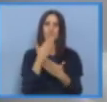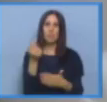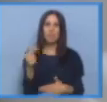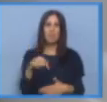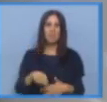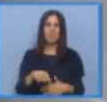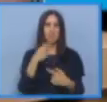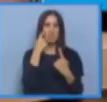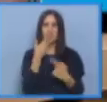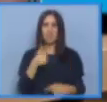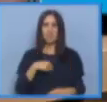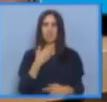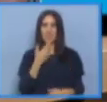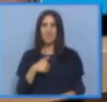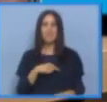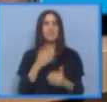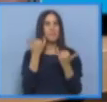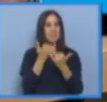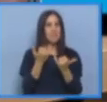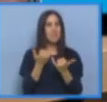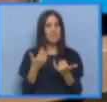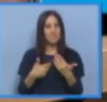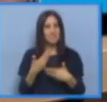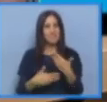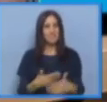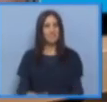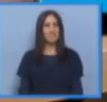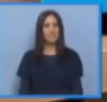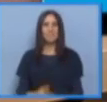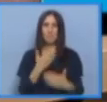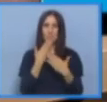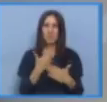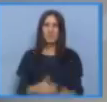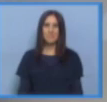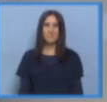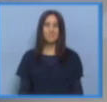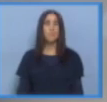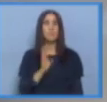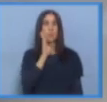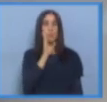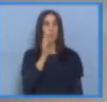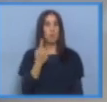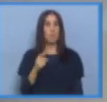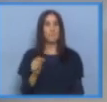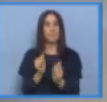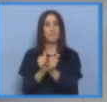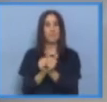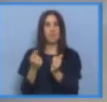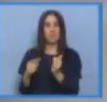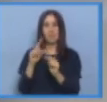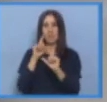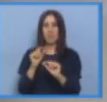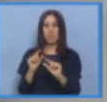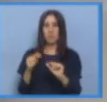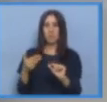estado aqui a apresentar este projeto e felicidades para a sua concretização. Muito obrigado. Mais logo, acompanhem-nos também na